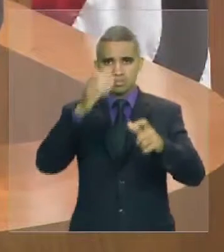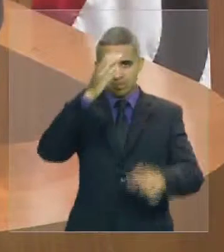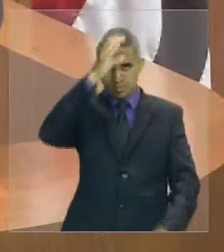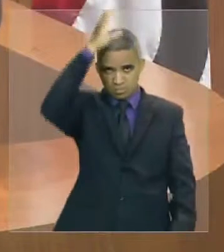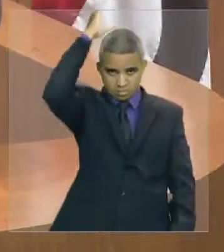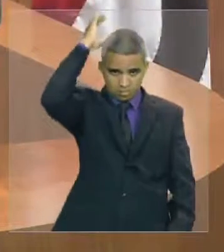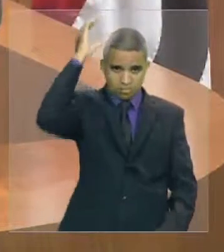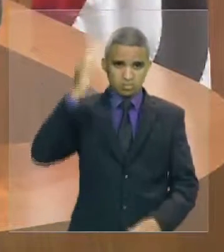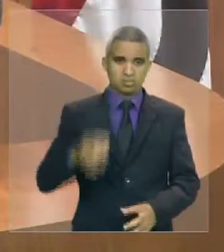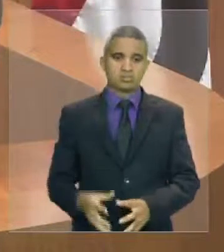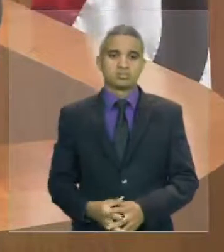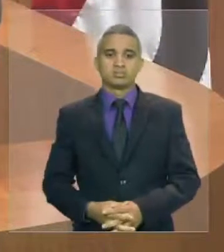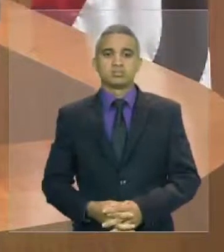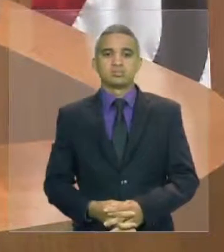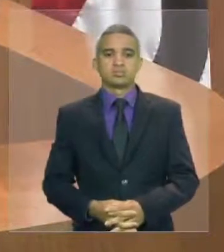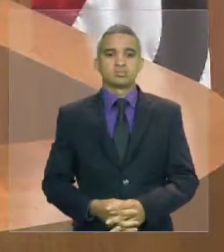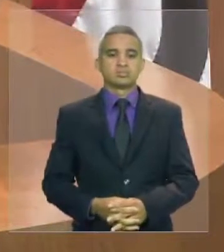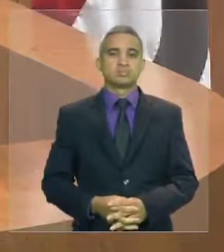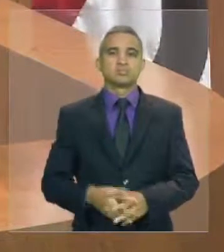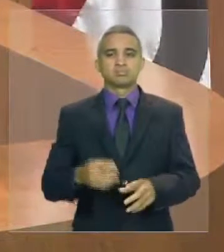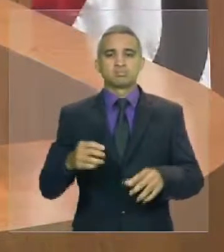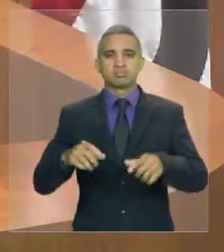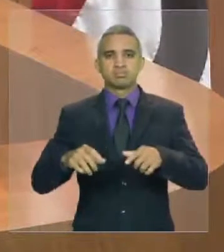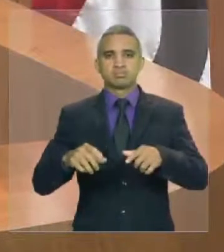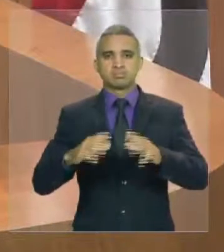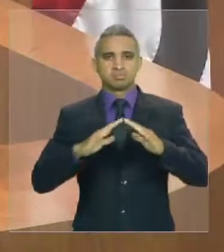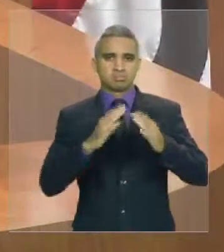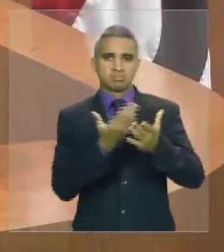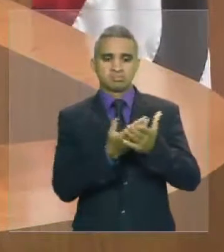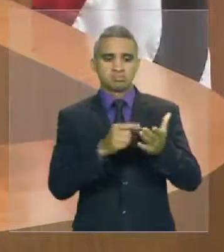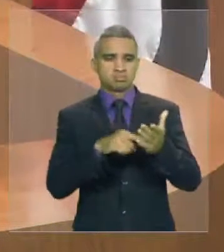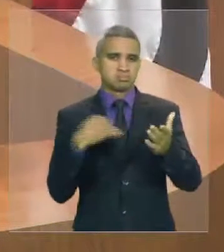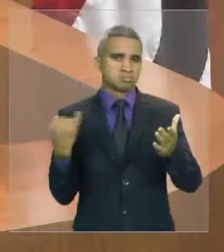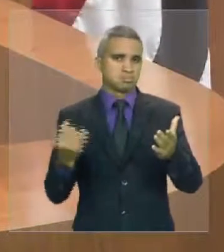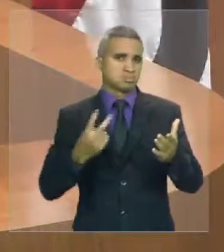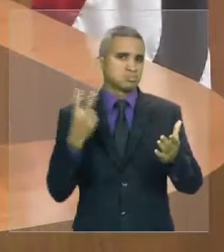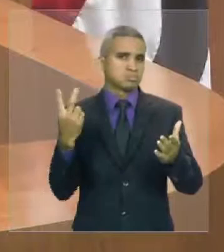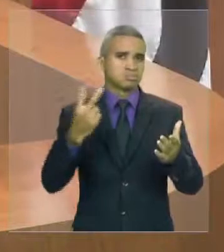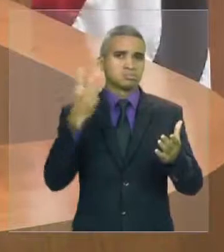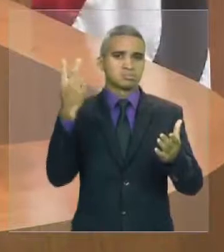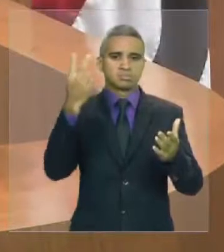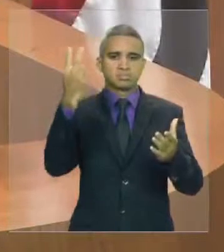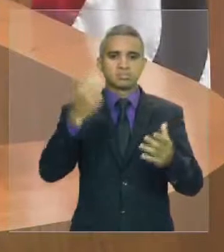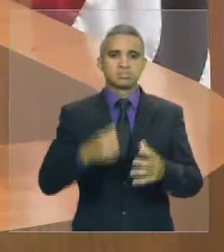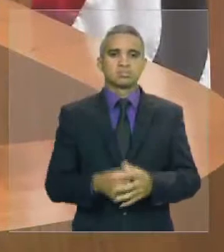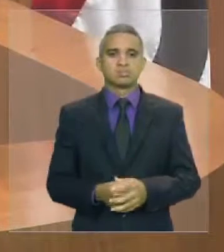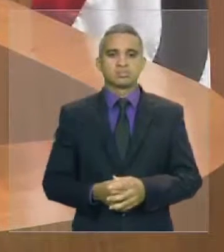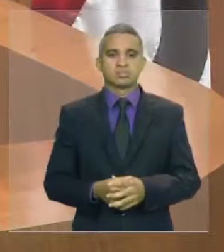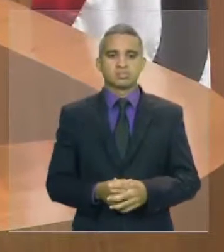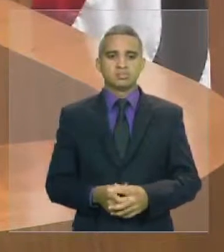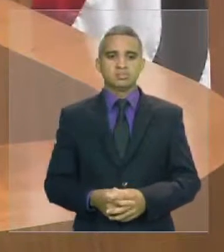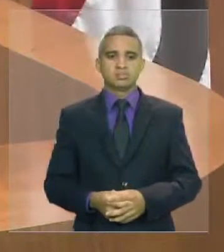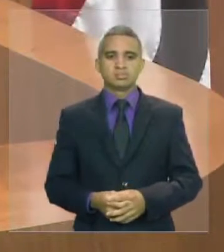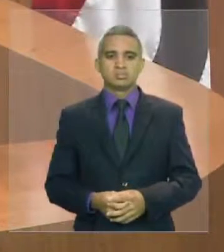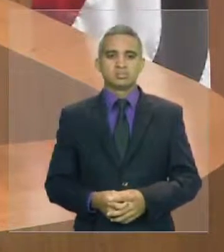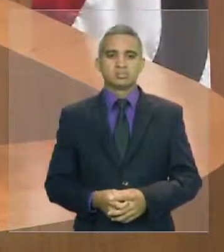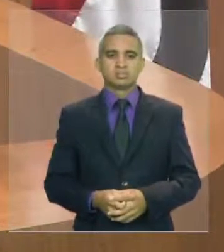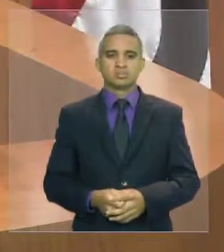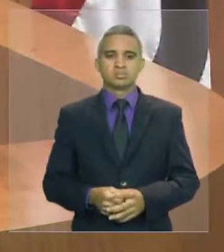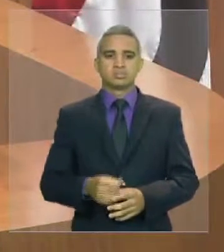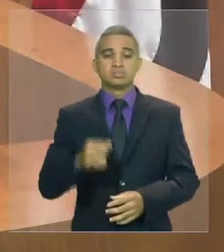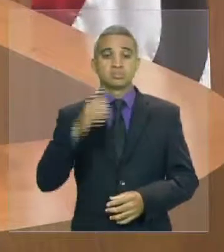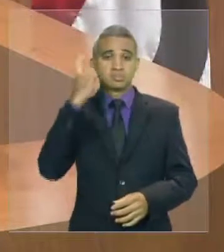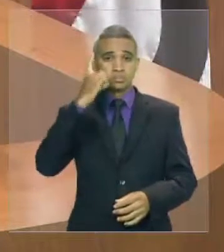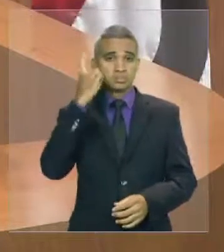Uma obra valiosa, inclusive o deputado Levinho frisou lá, que estudou